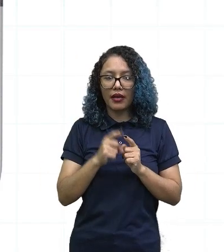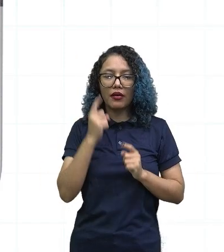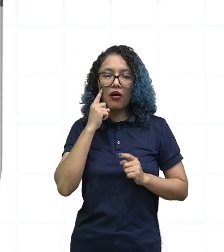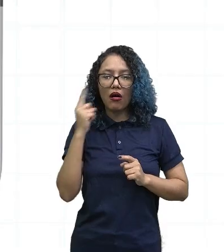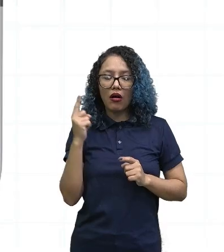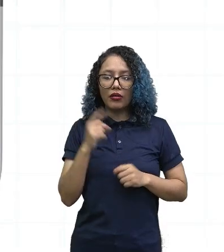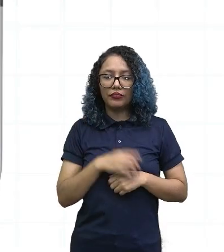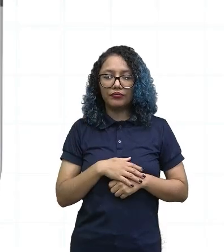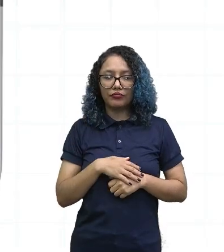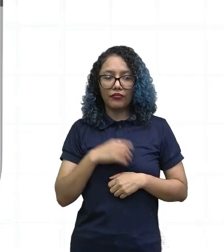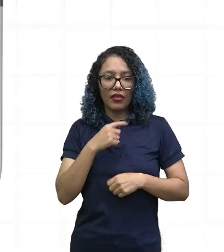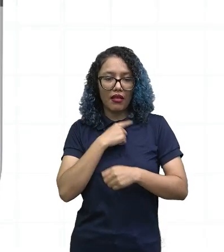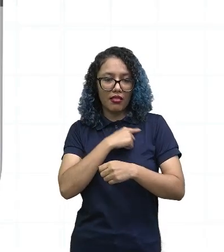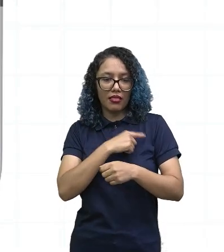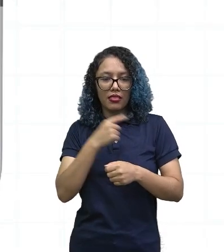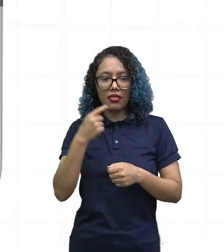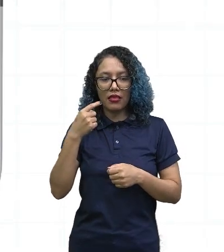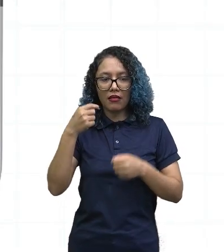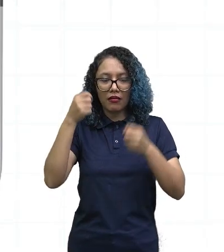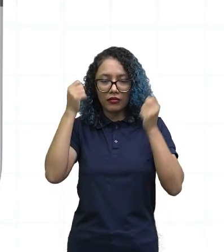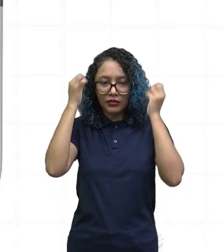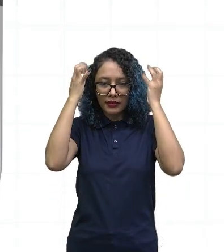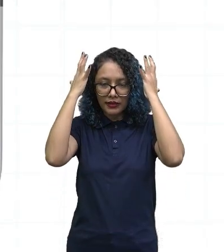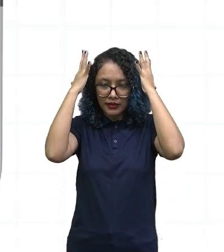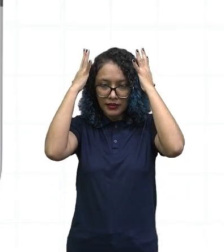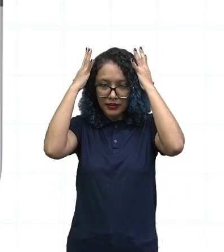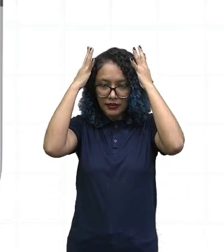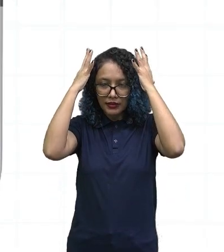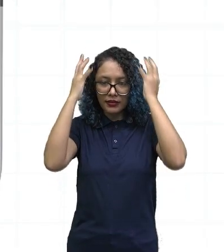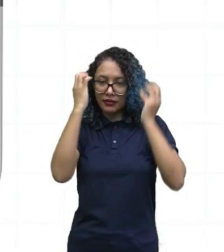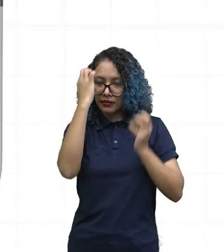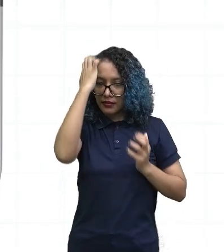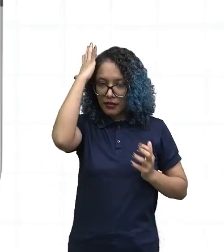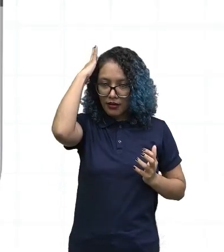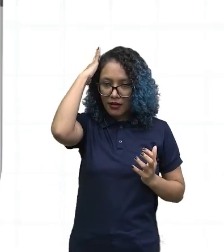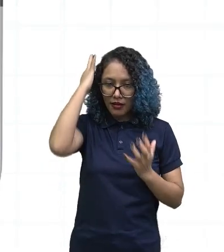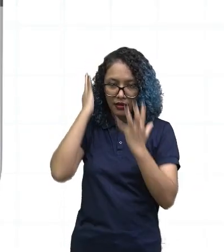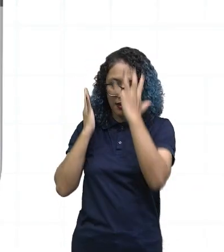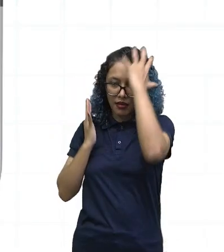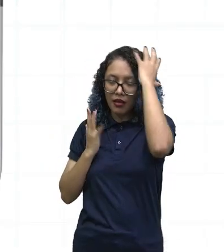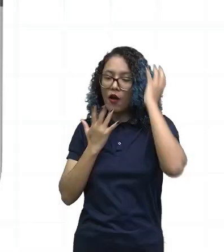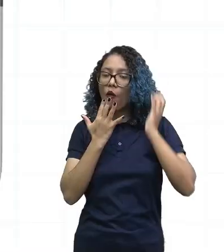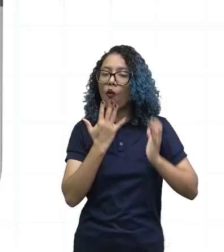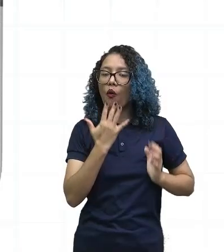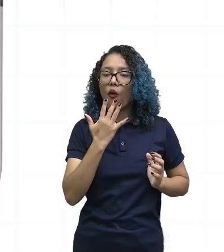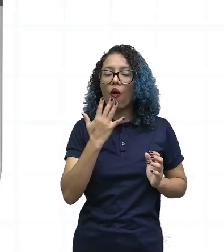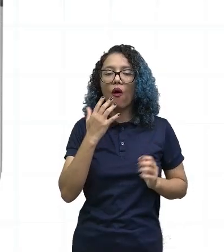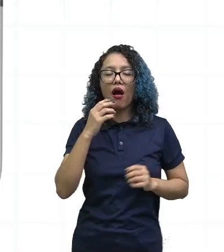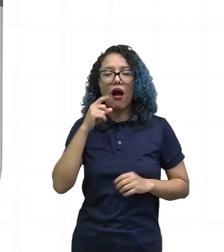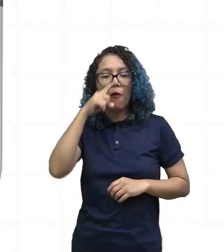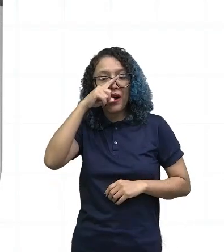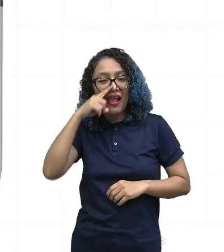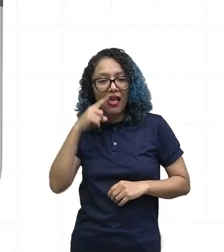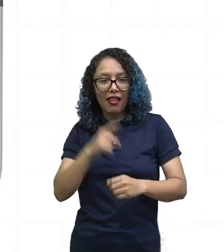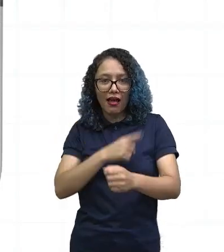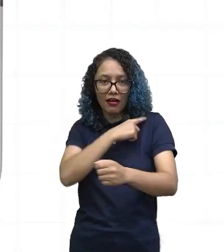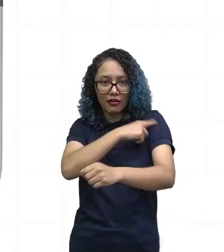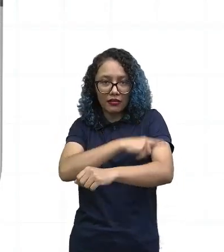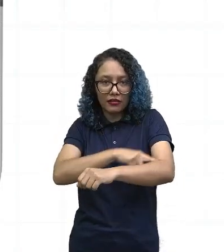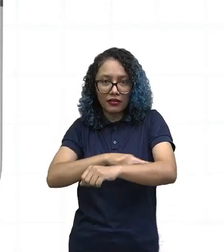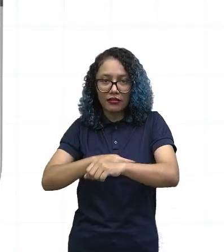né? Observem aqui os nervos relacionados aos crânios, nervos cranianos em amarelo, e logo abaixo a gente